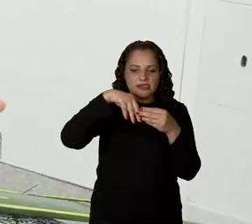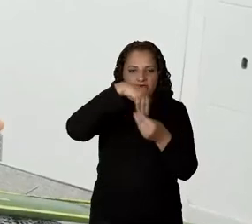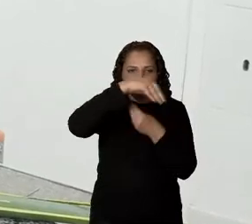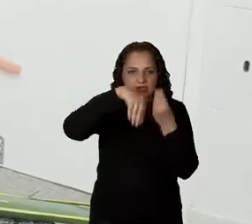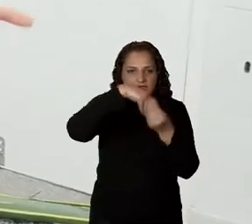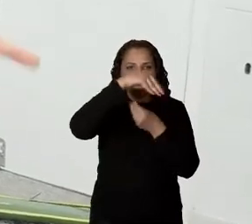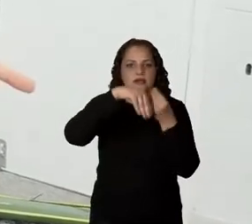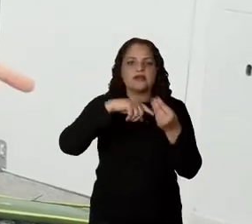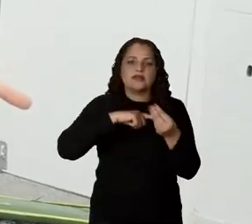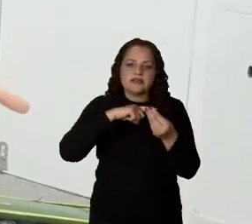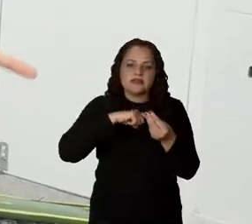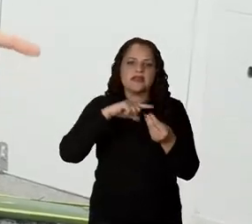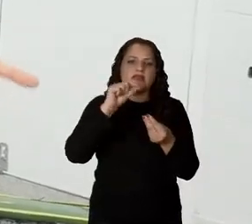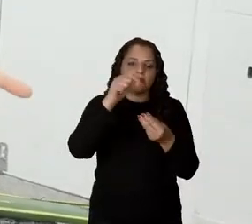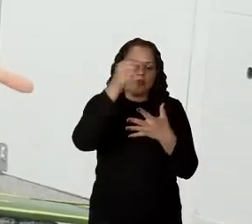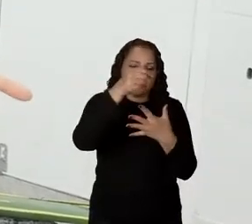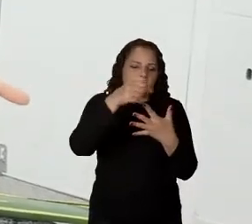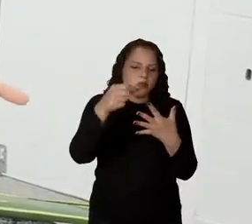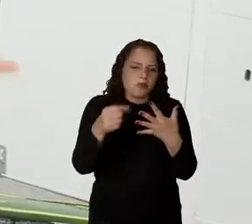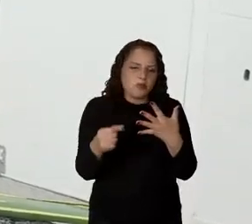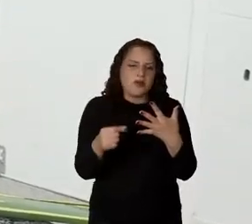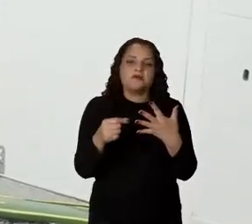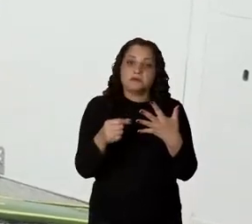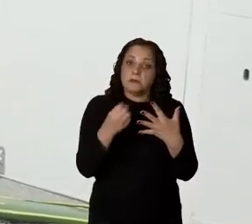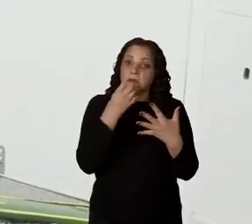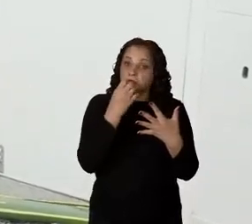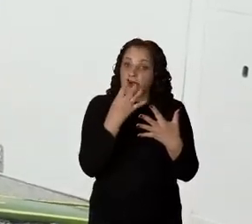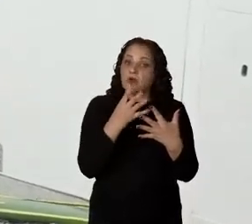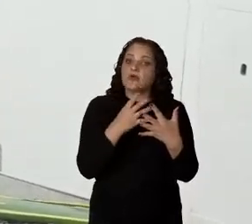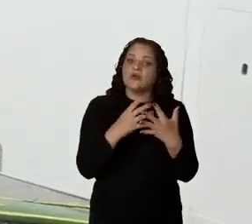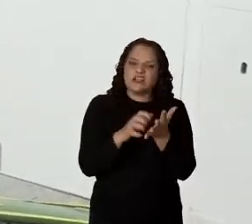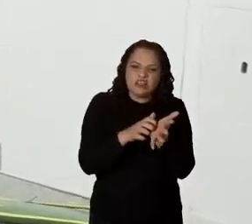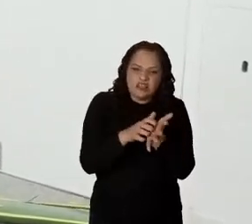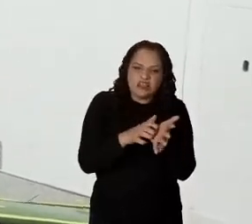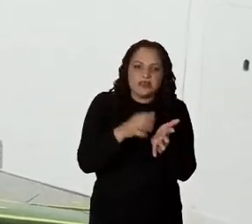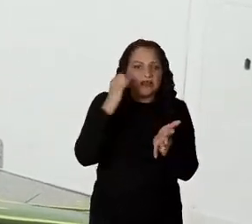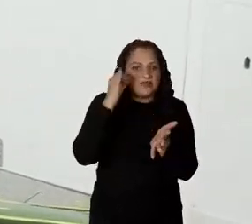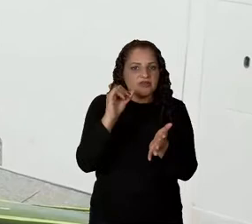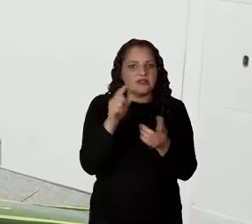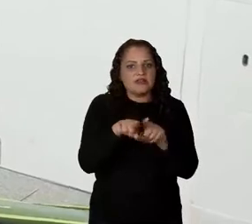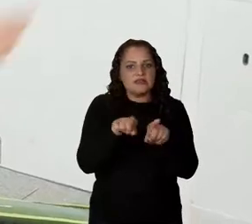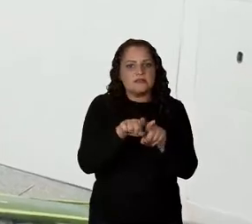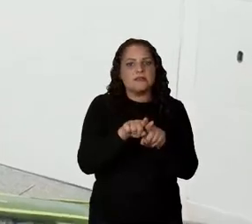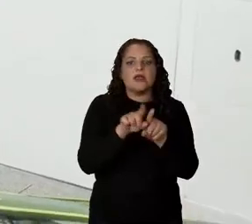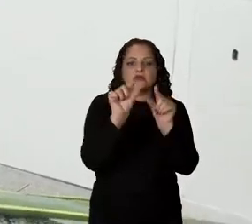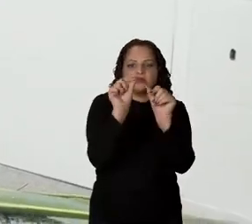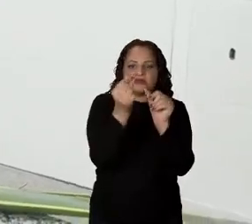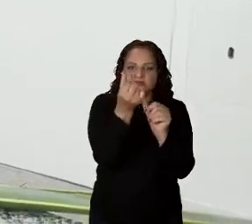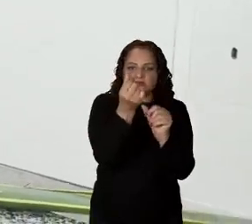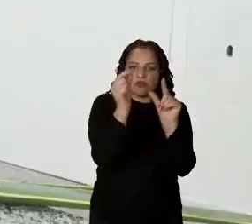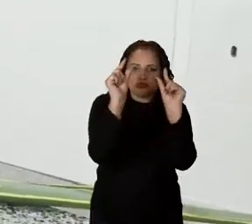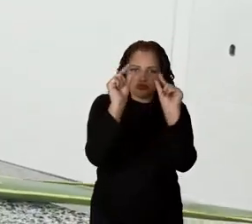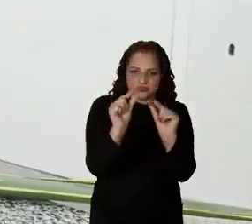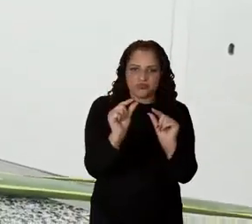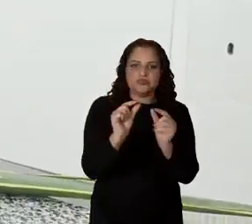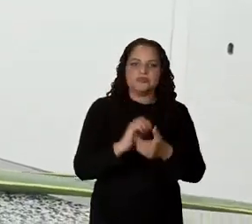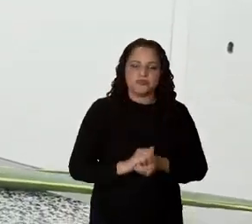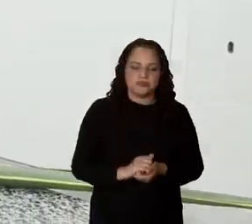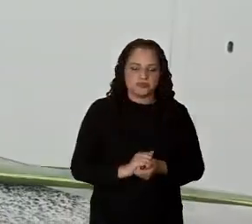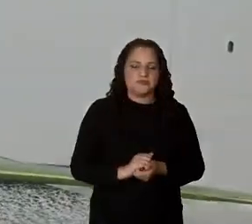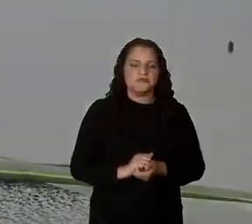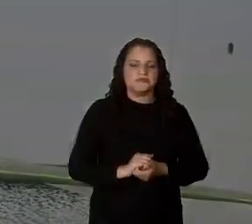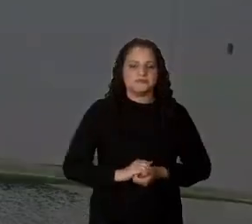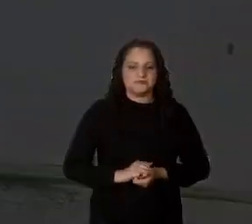biodegradáveis, antimicrobianas, antialérgicas e de baixo custo. E a gente não utiliza a folha, sendo possível utilizá-la para